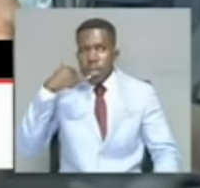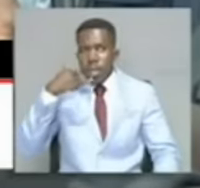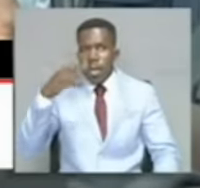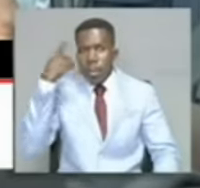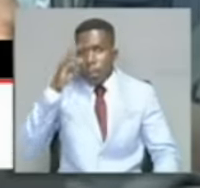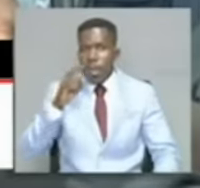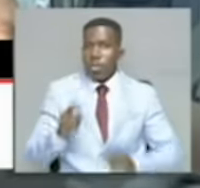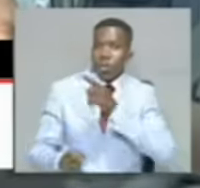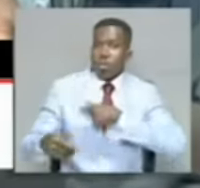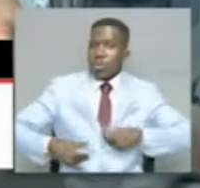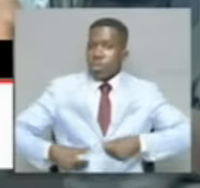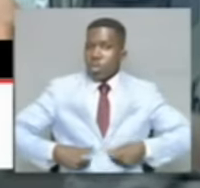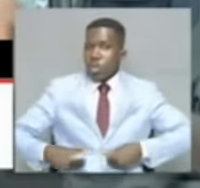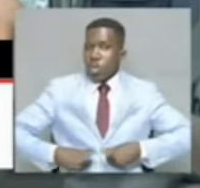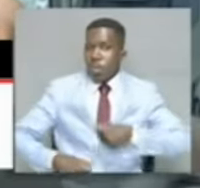no jovem aí,